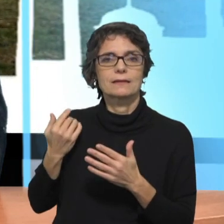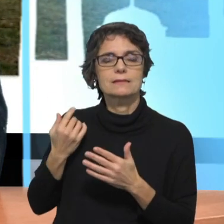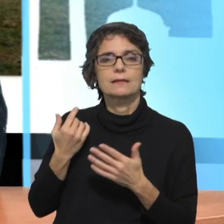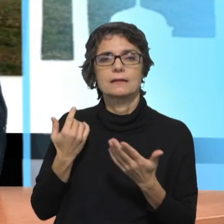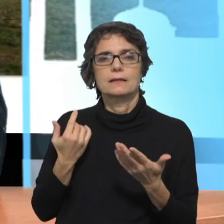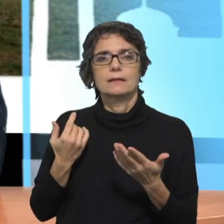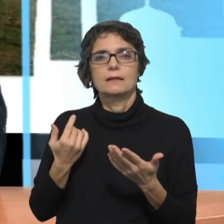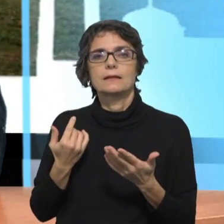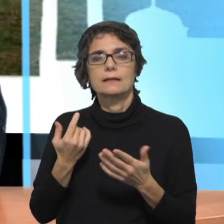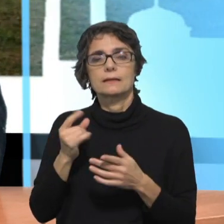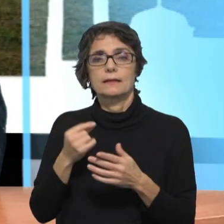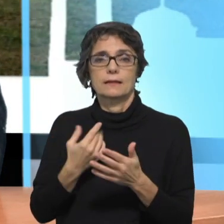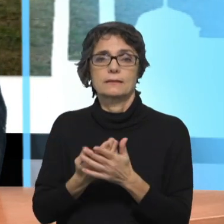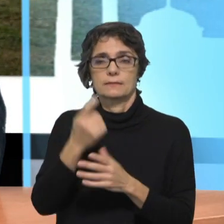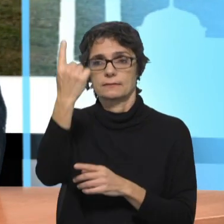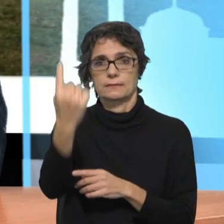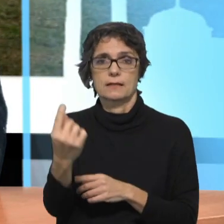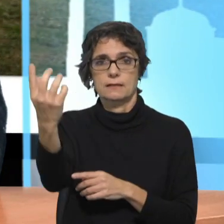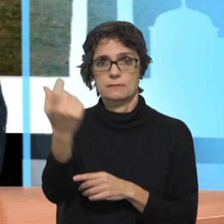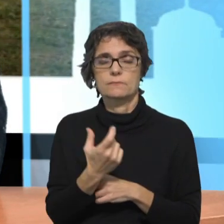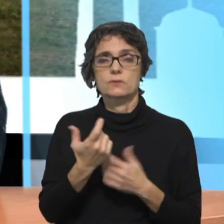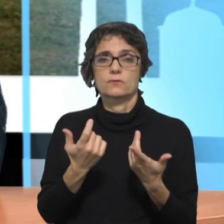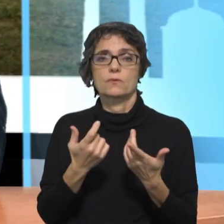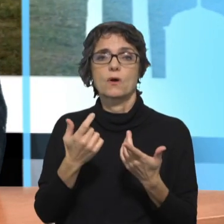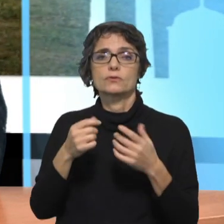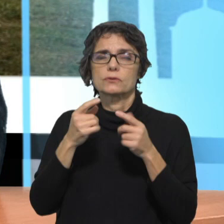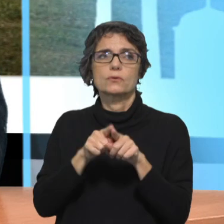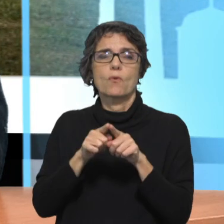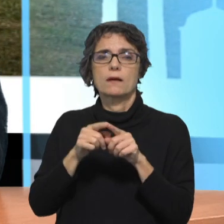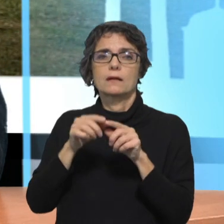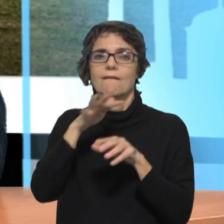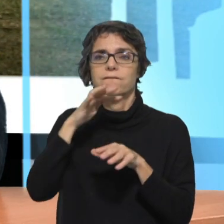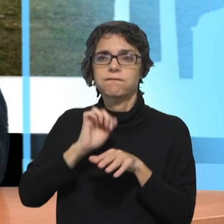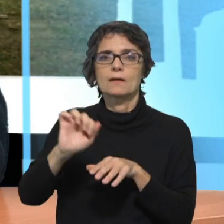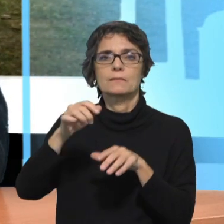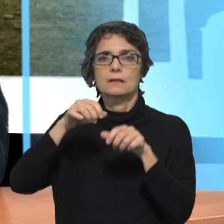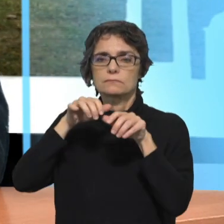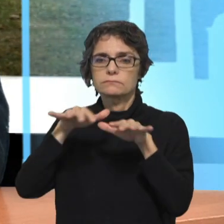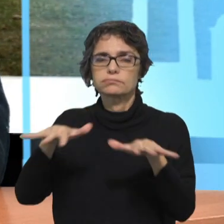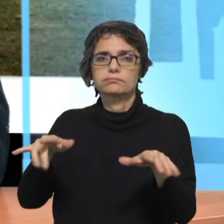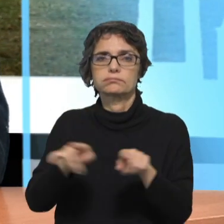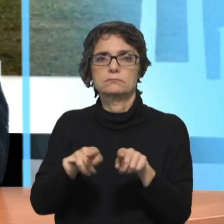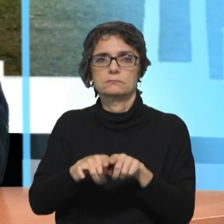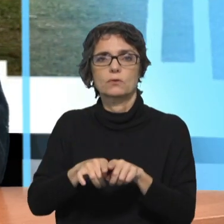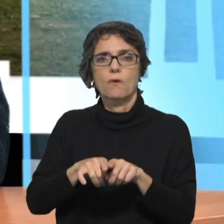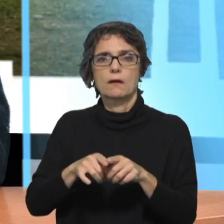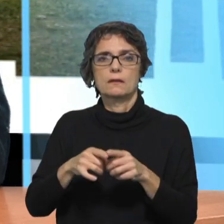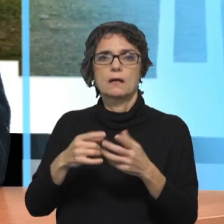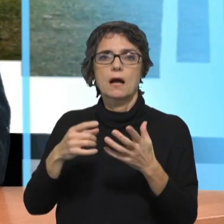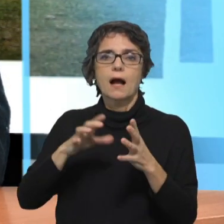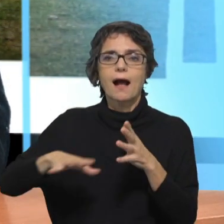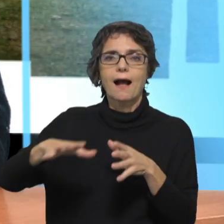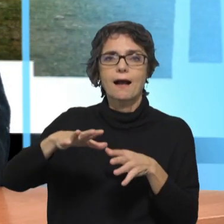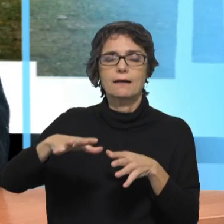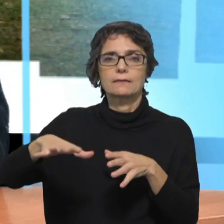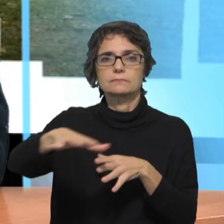que dá robustez, solidez a uma monarquia que encontra o seu apogeu em David e, sobretudo, porque